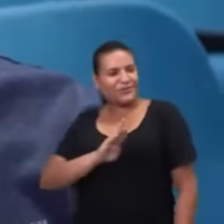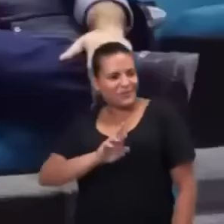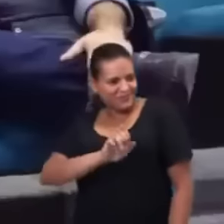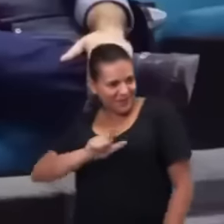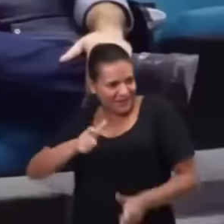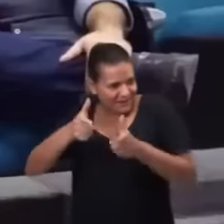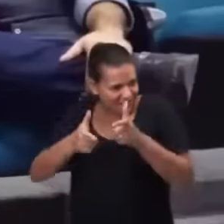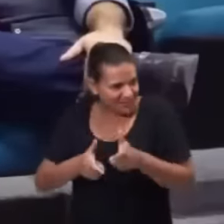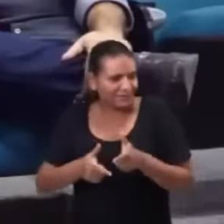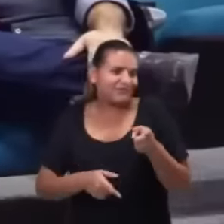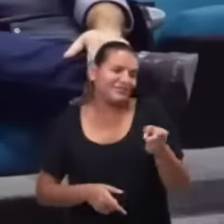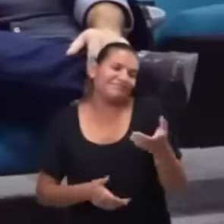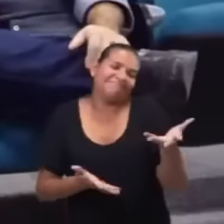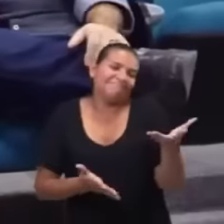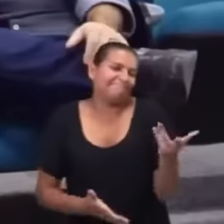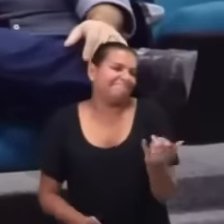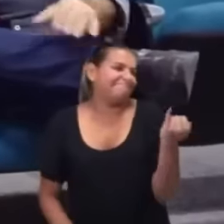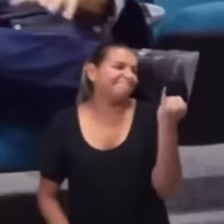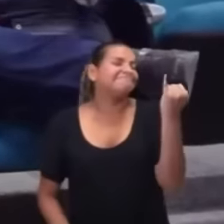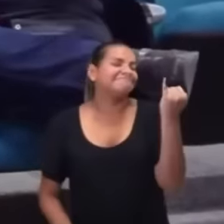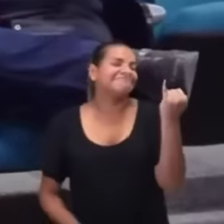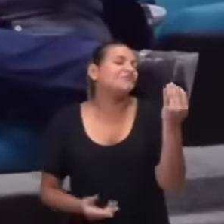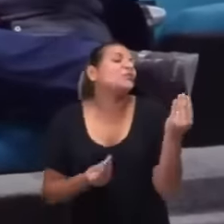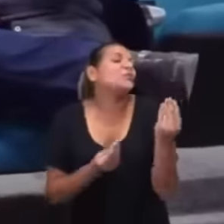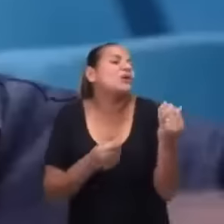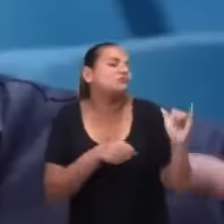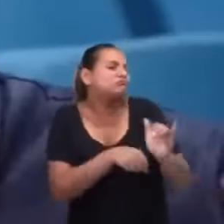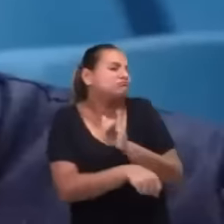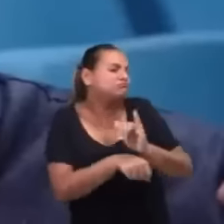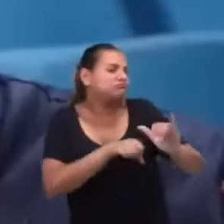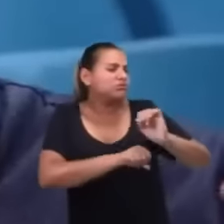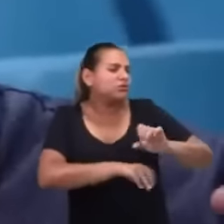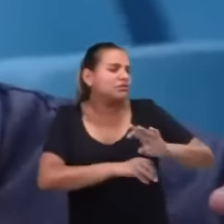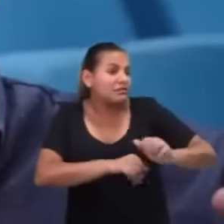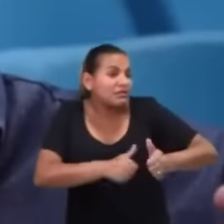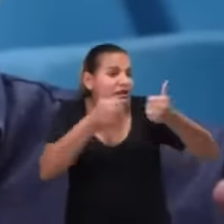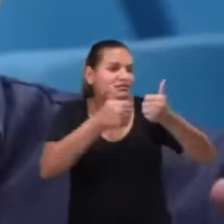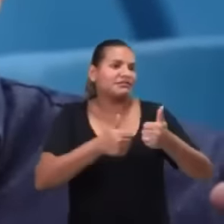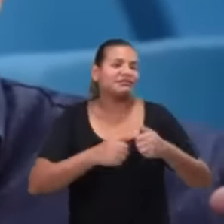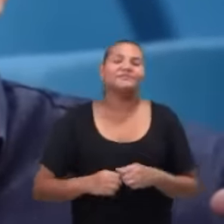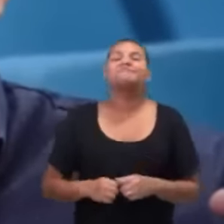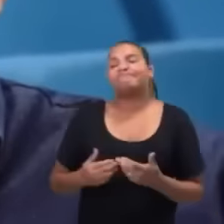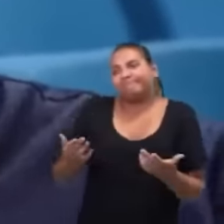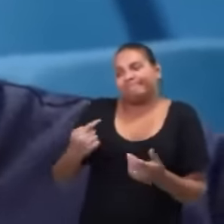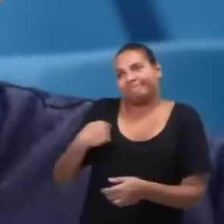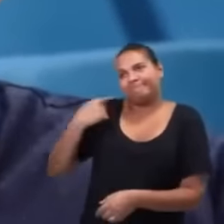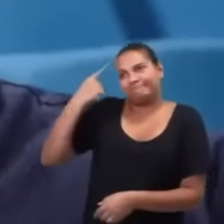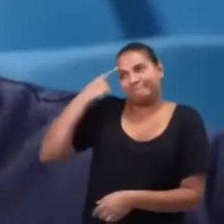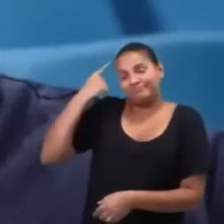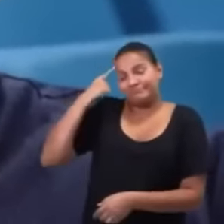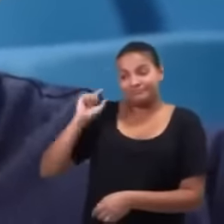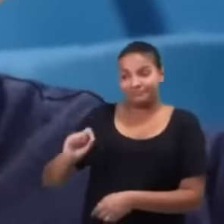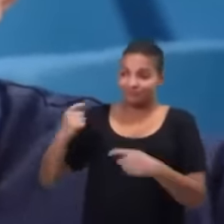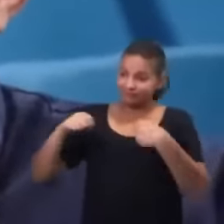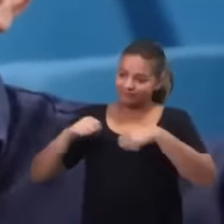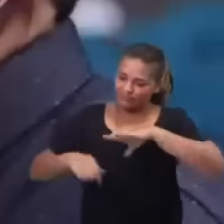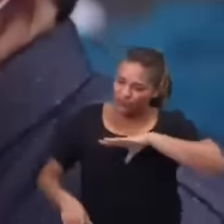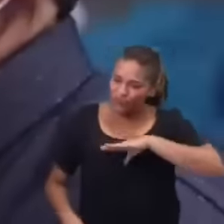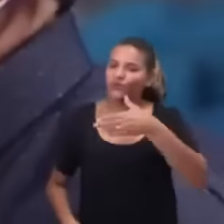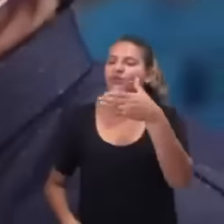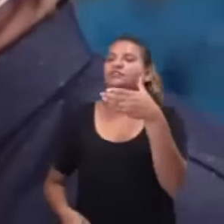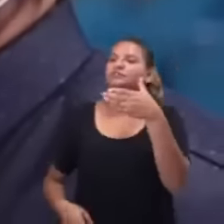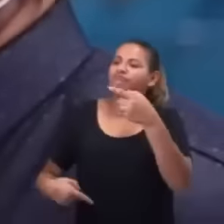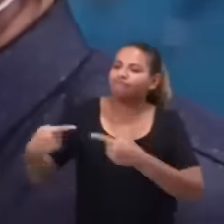as mudanças que explicam esse sucesso? Eu considero que, no primeiro momento, é coragem política para mudar, né?